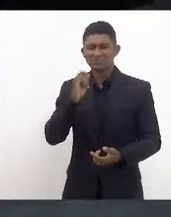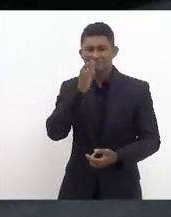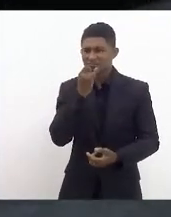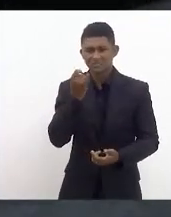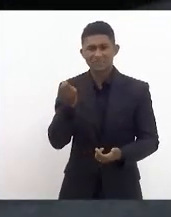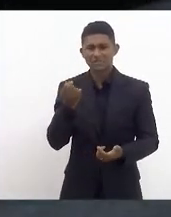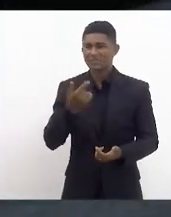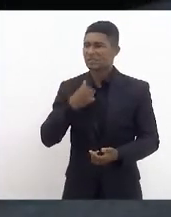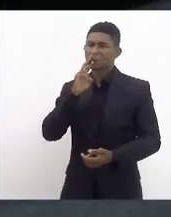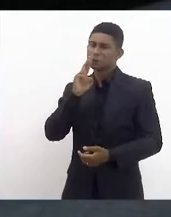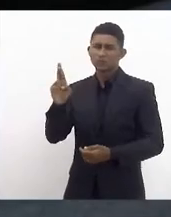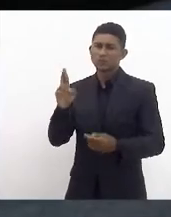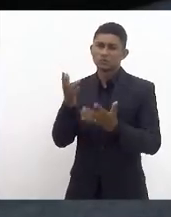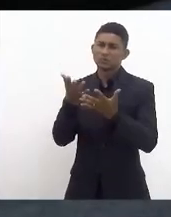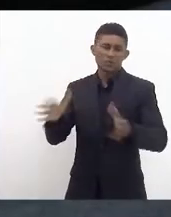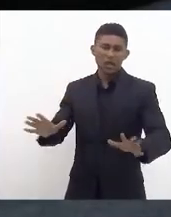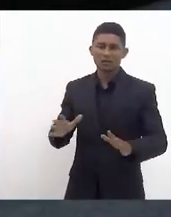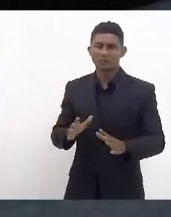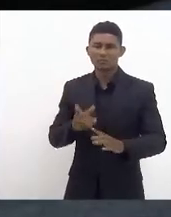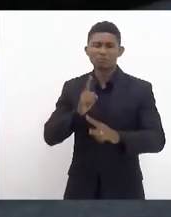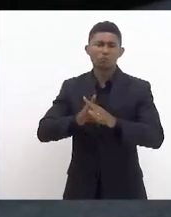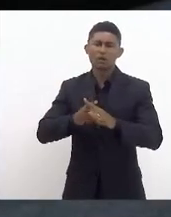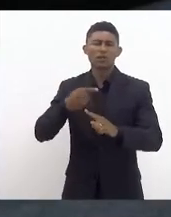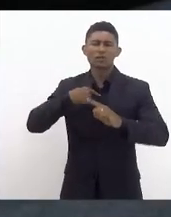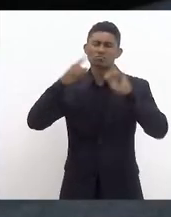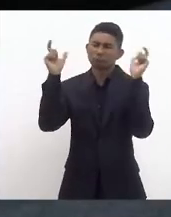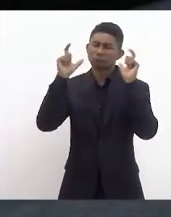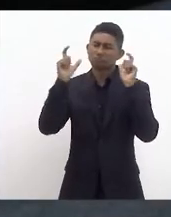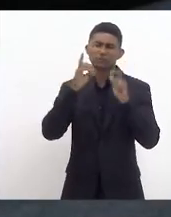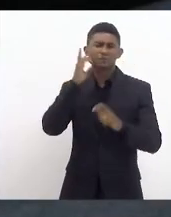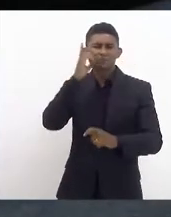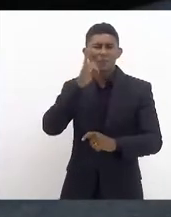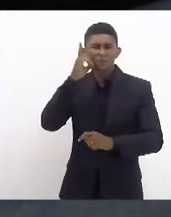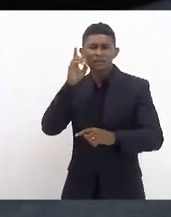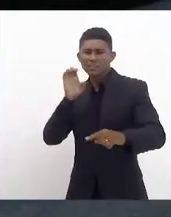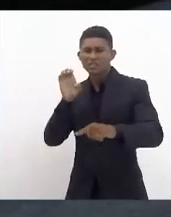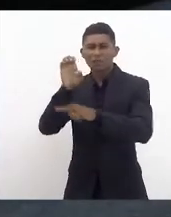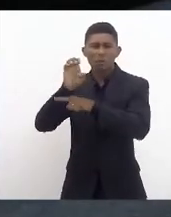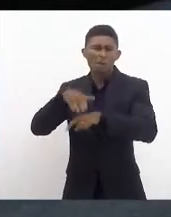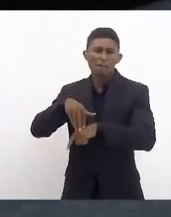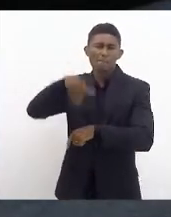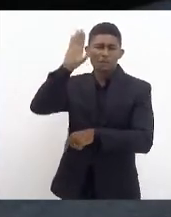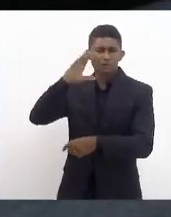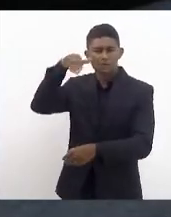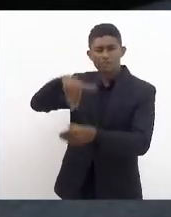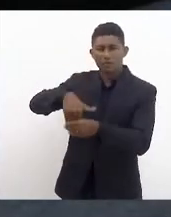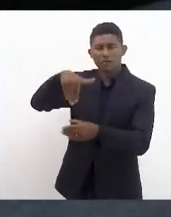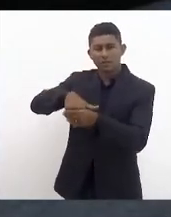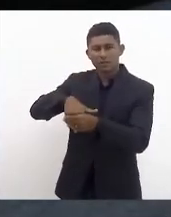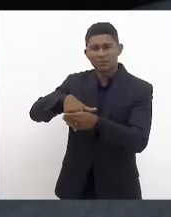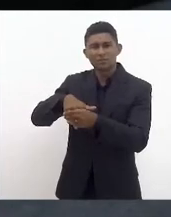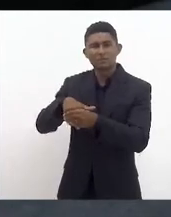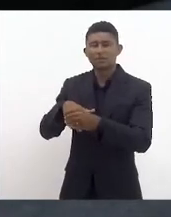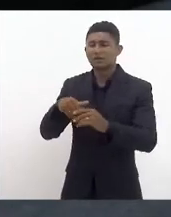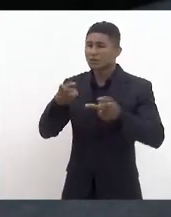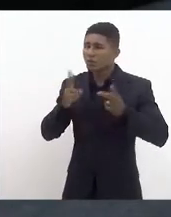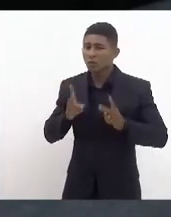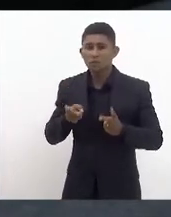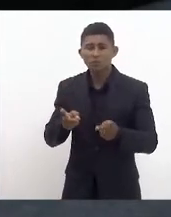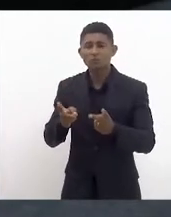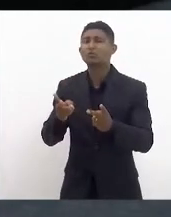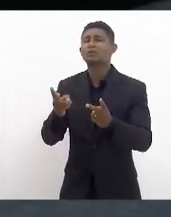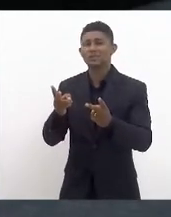responder, porque me chama a atenção que o deputado estadual mais votado dessa casa continue utilizando desse